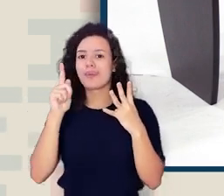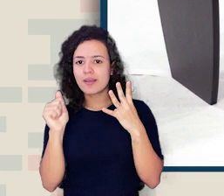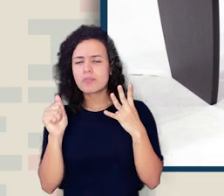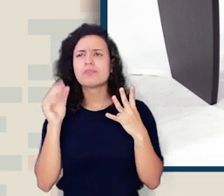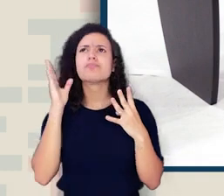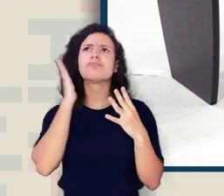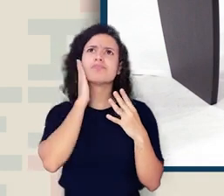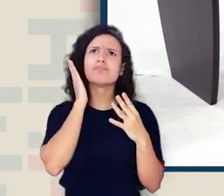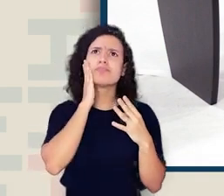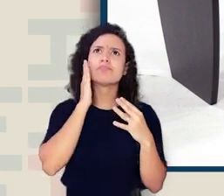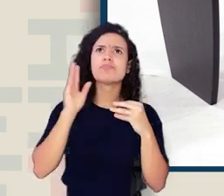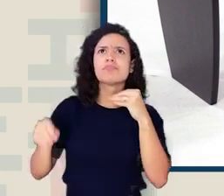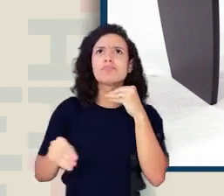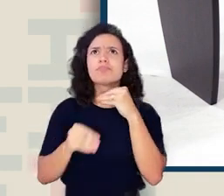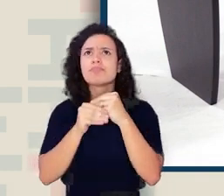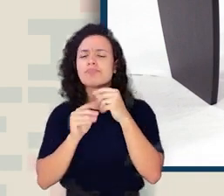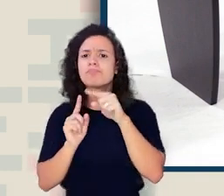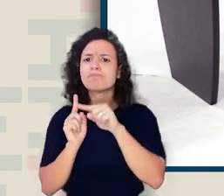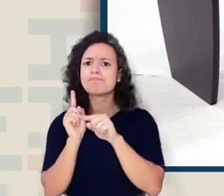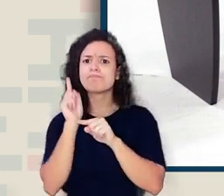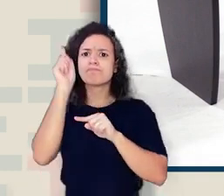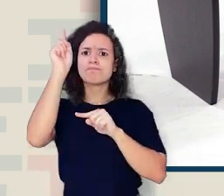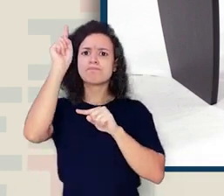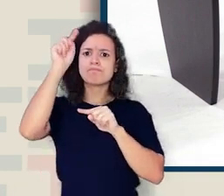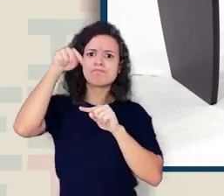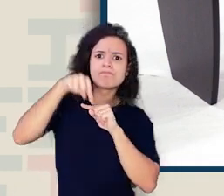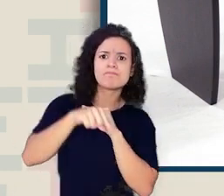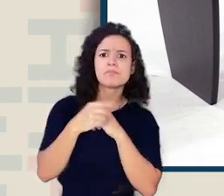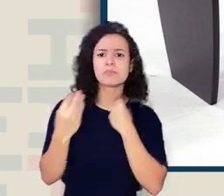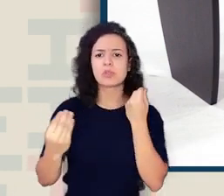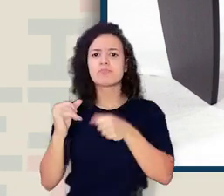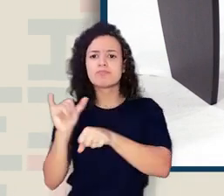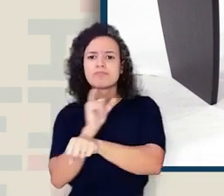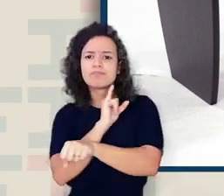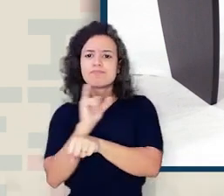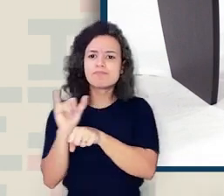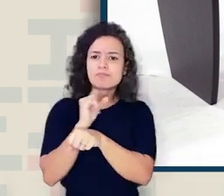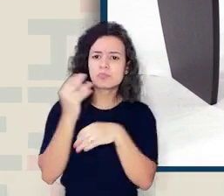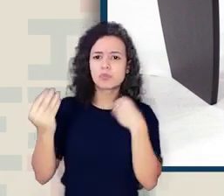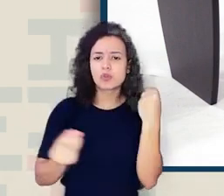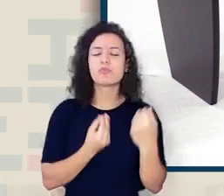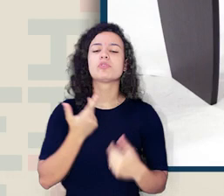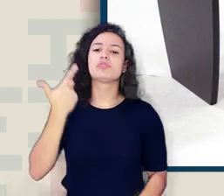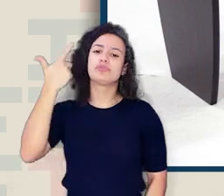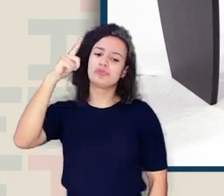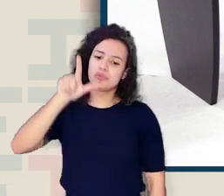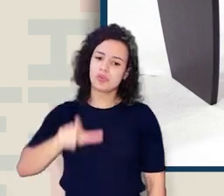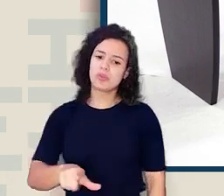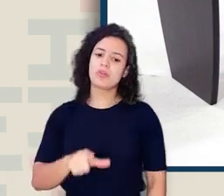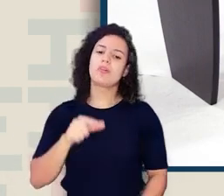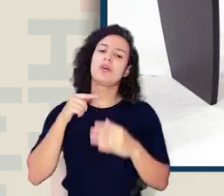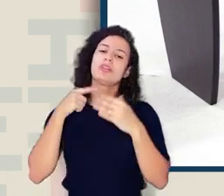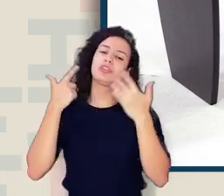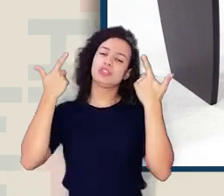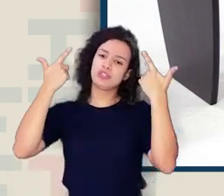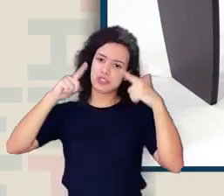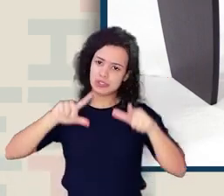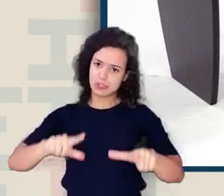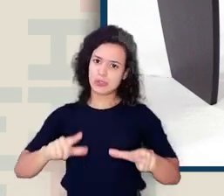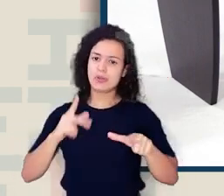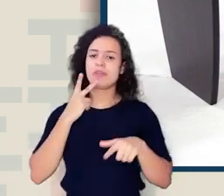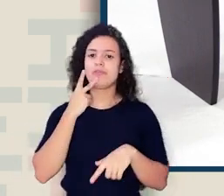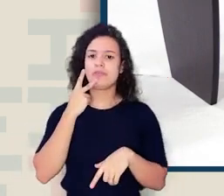para que a gente possa pensar em preenchimento, nas acentuações, mostrar também essa versatilidade, e